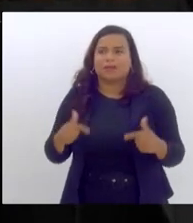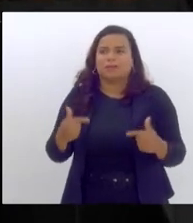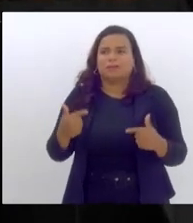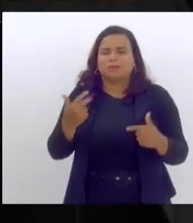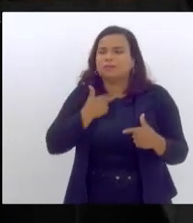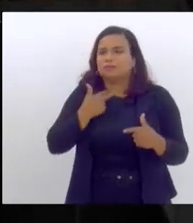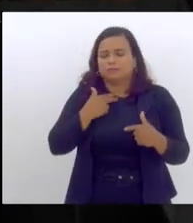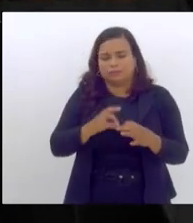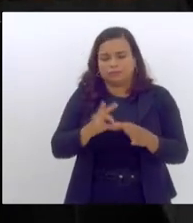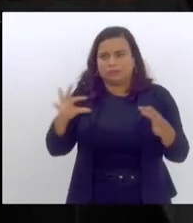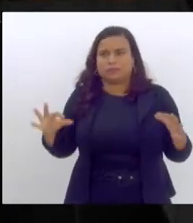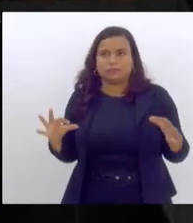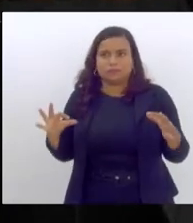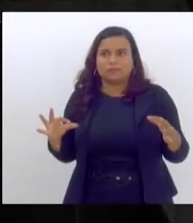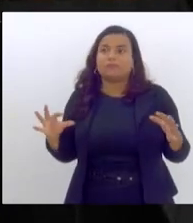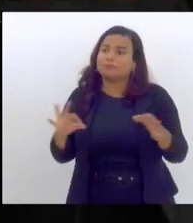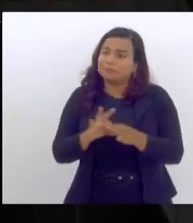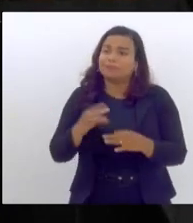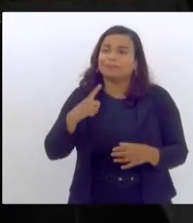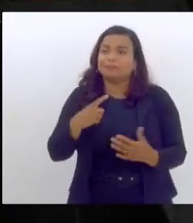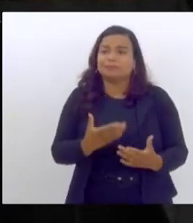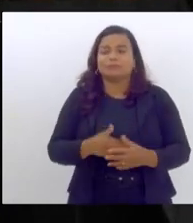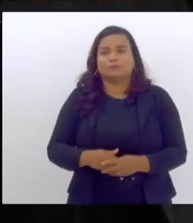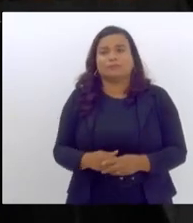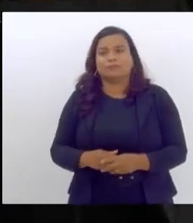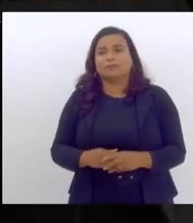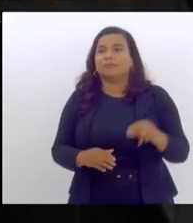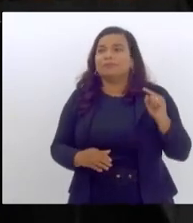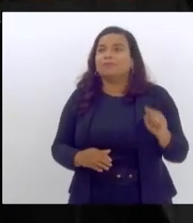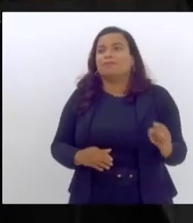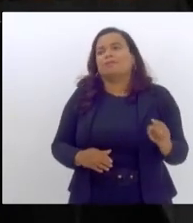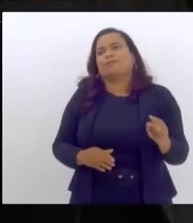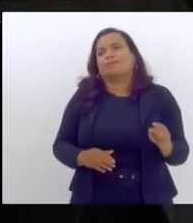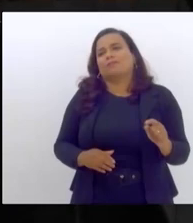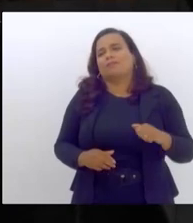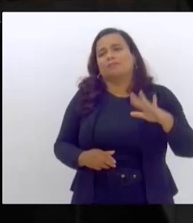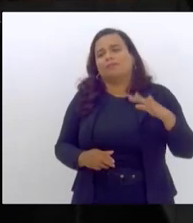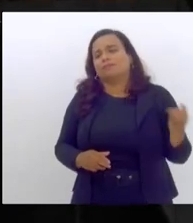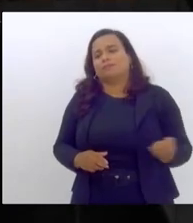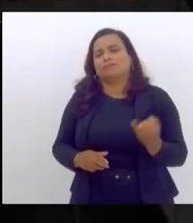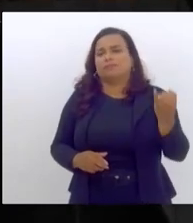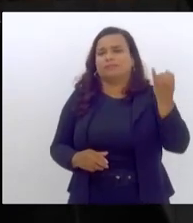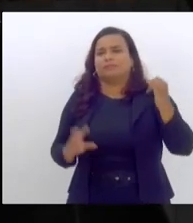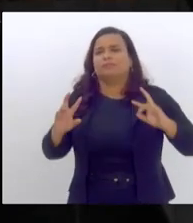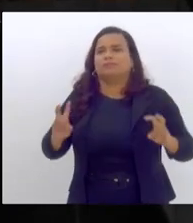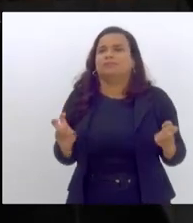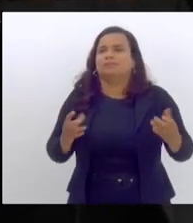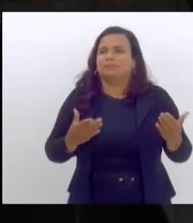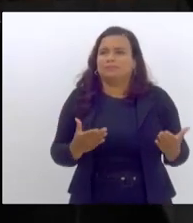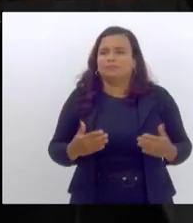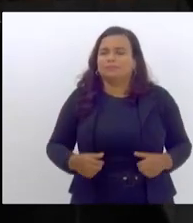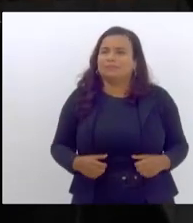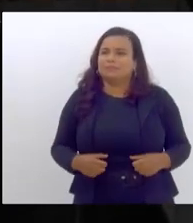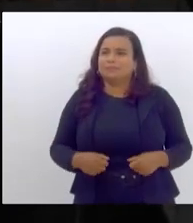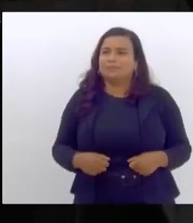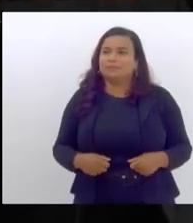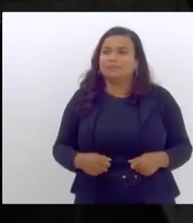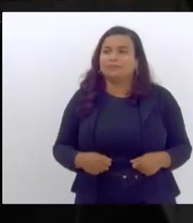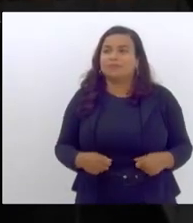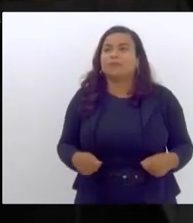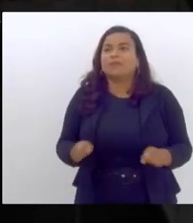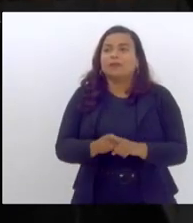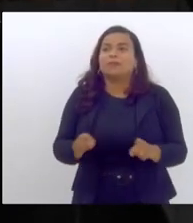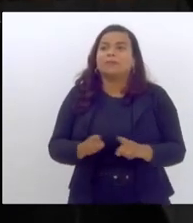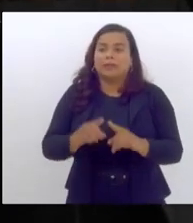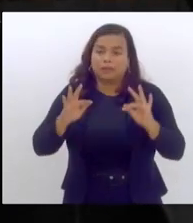estar dissociada. Aí é que está o cerne da questão. E, para